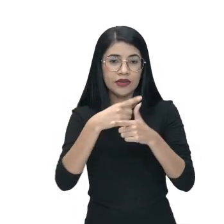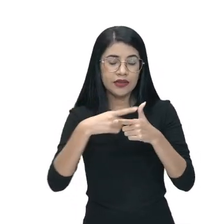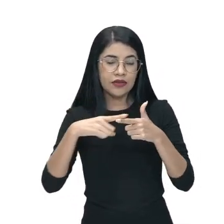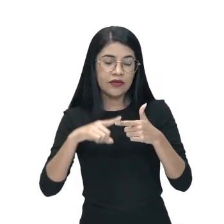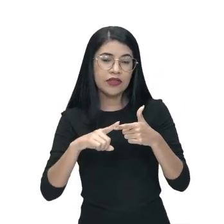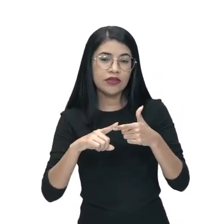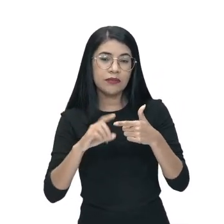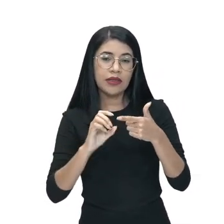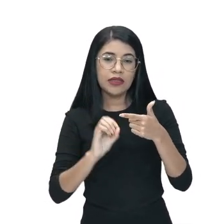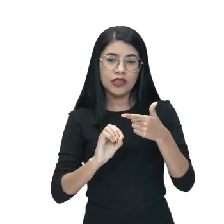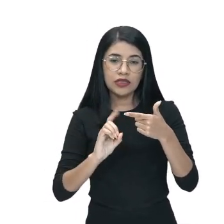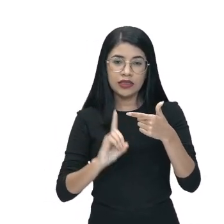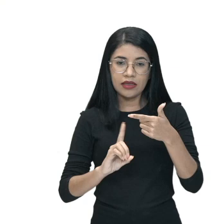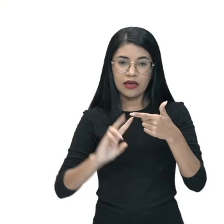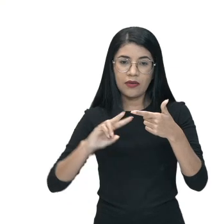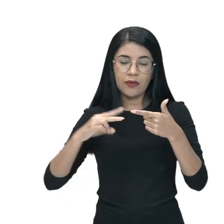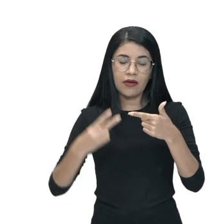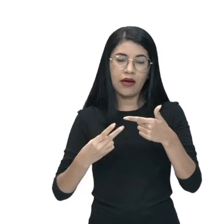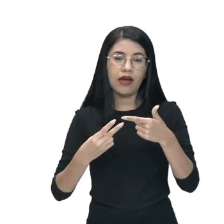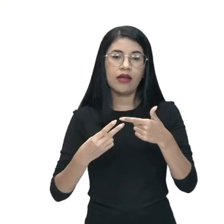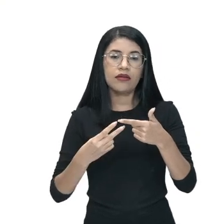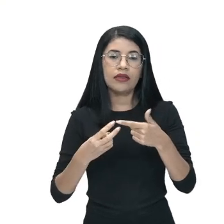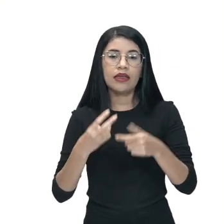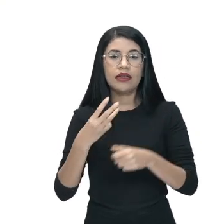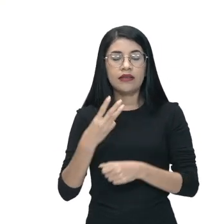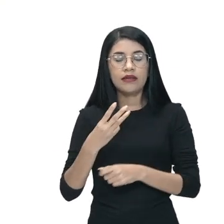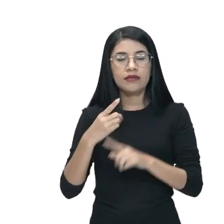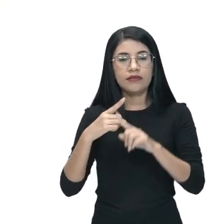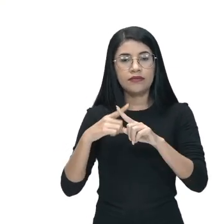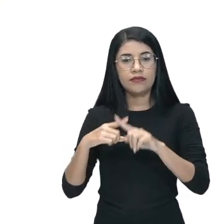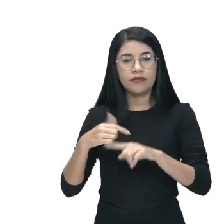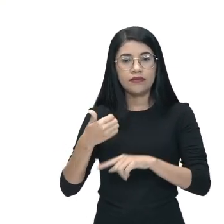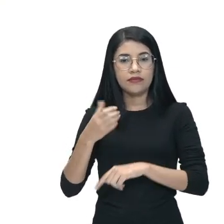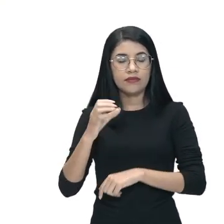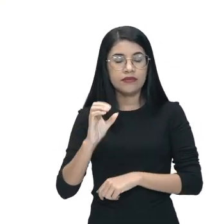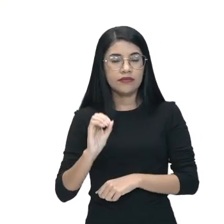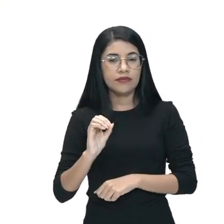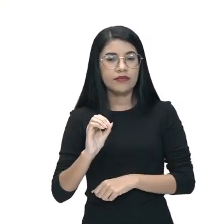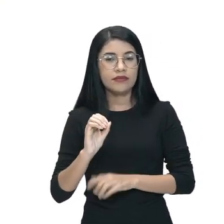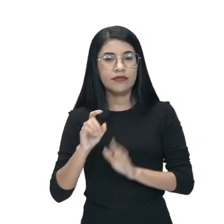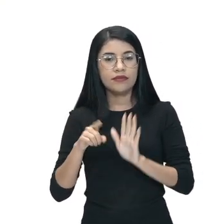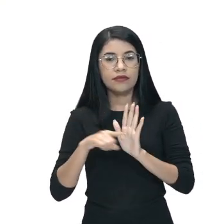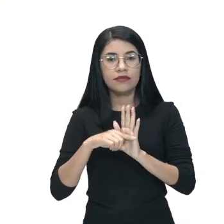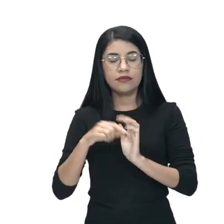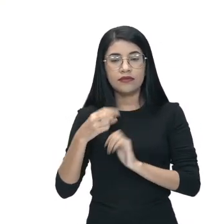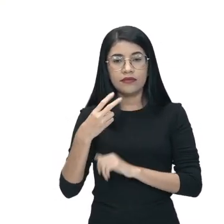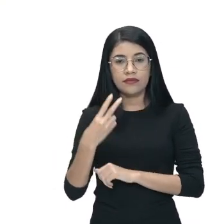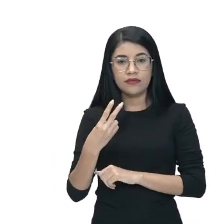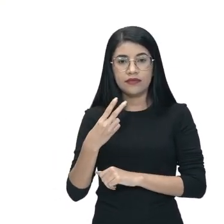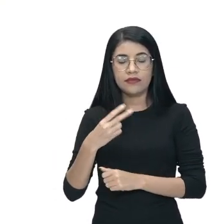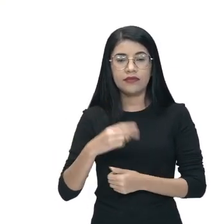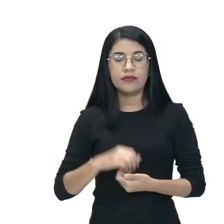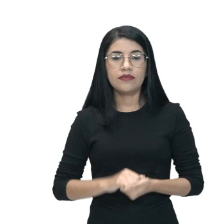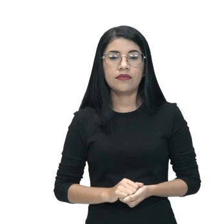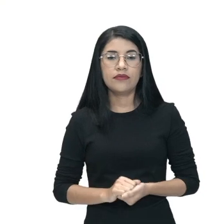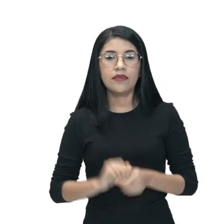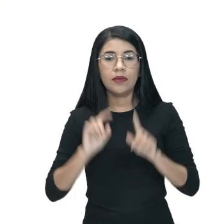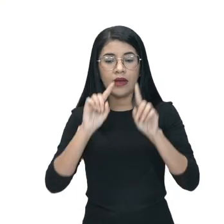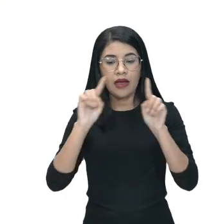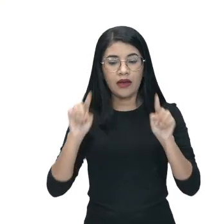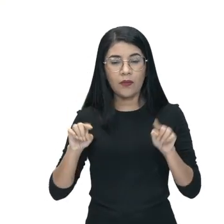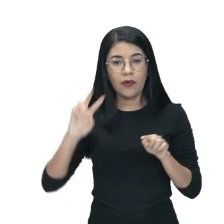distância ao quadrado. A distância é 3 vezes 10 a menos 2 elevado